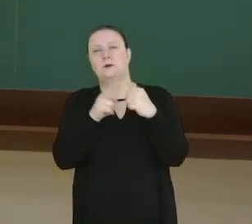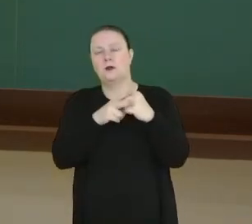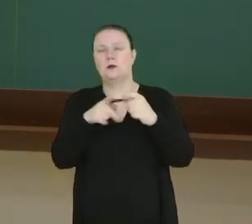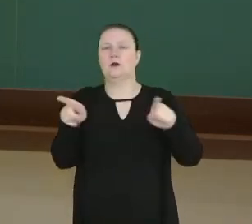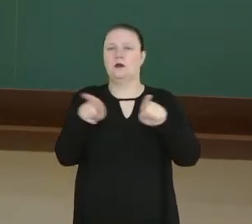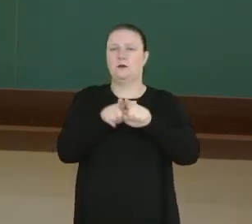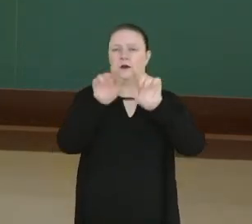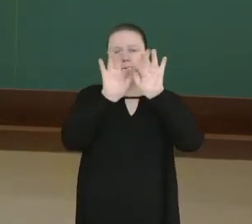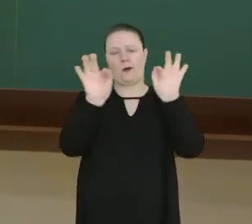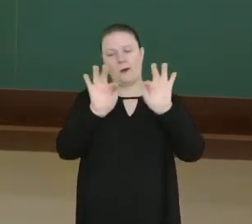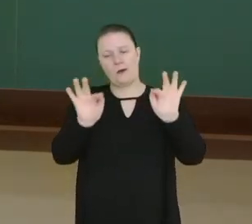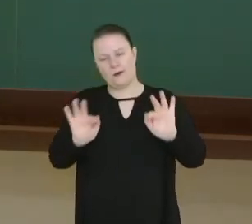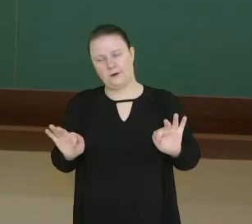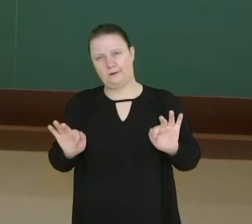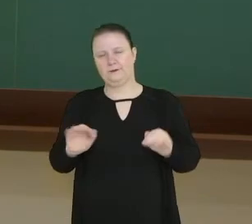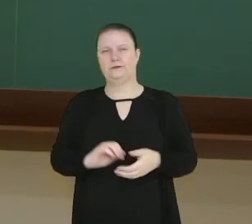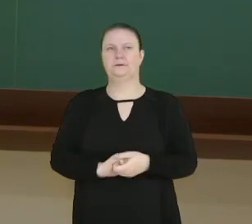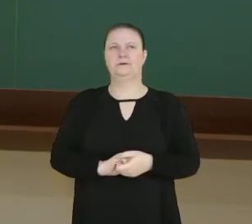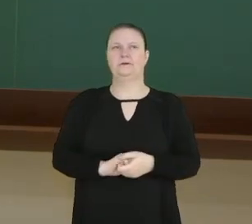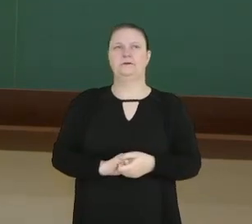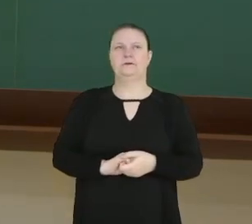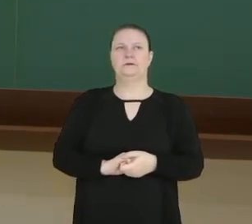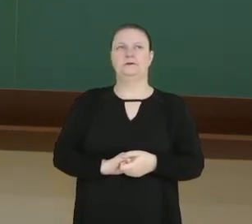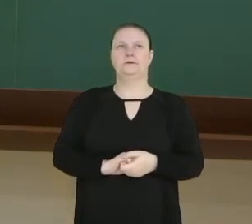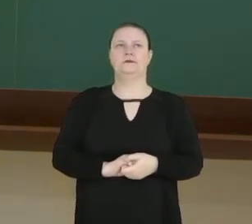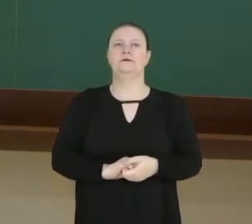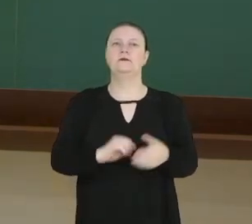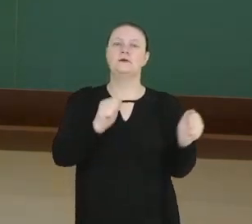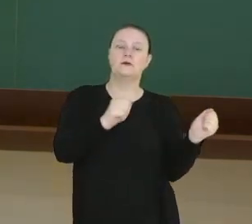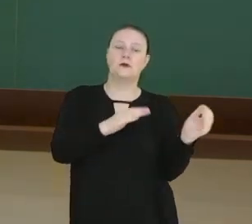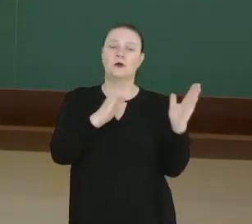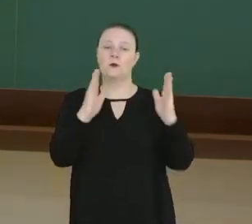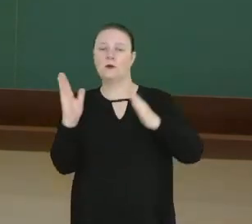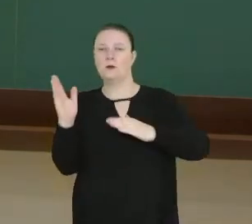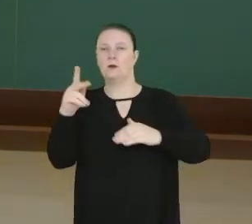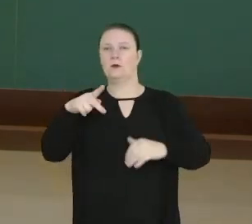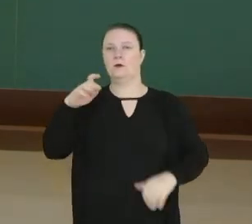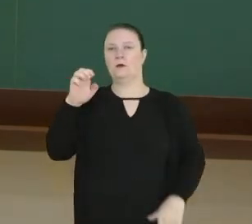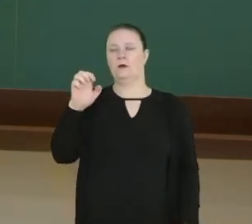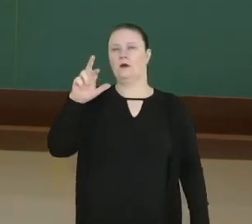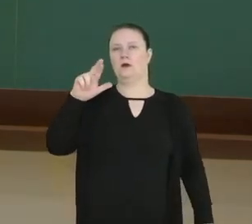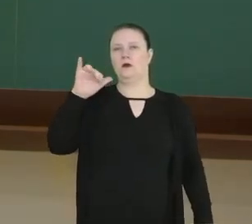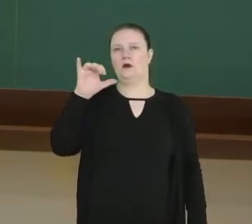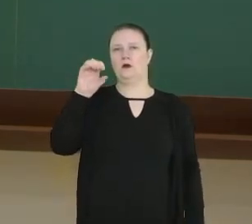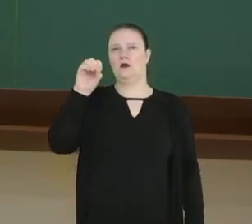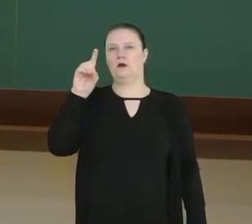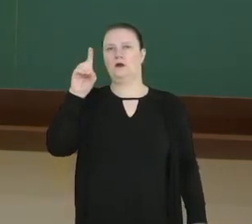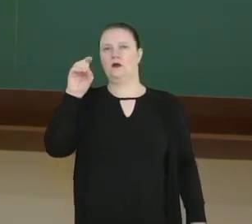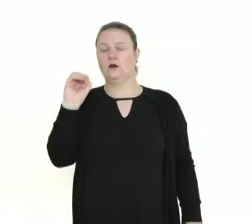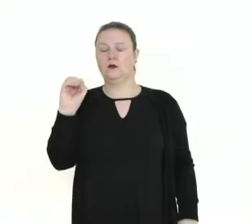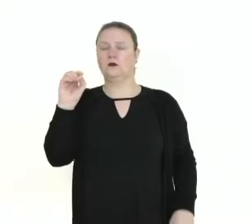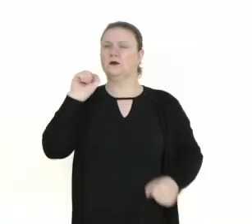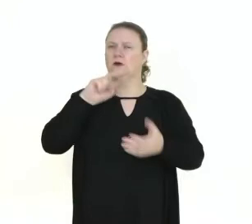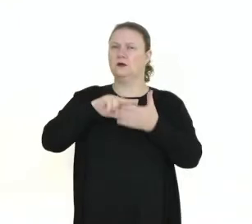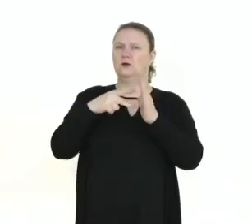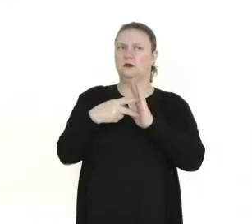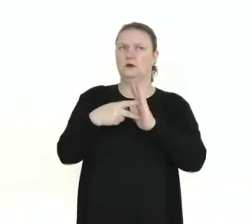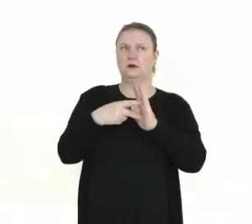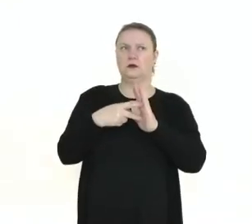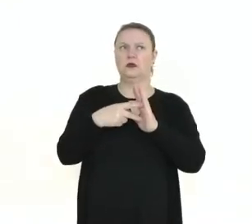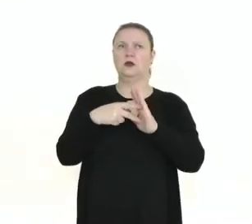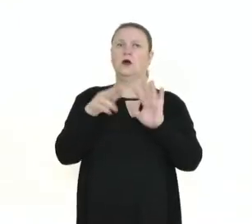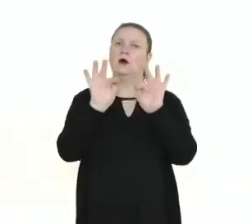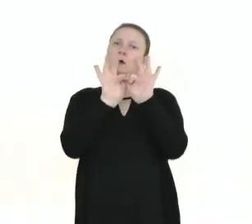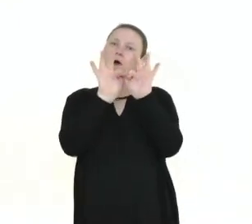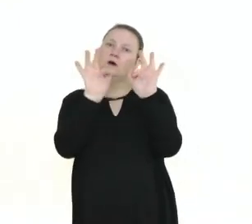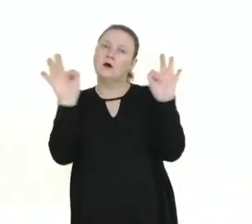orações. Beleza? Período. O que é um período? Vamos relembrar, então? Período, então, é uma